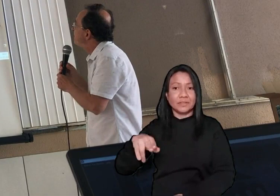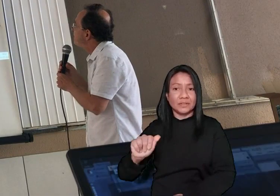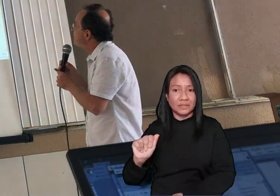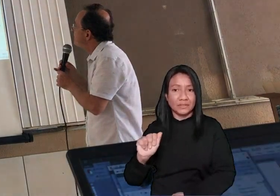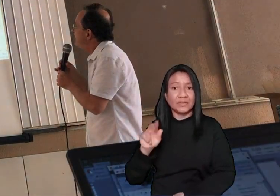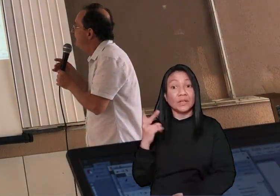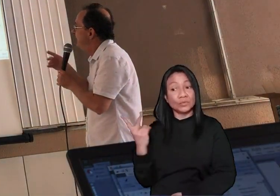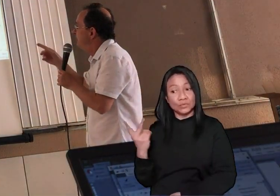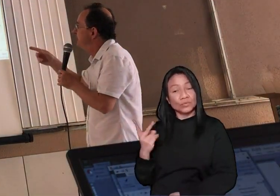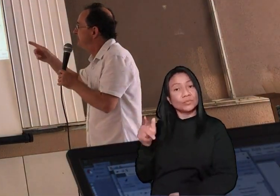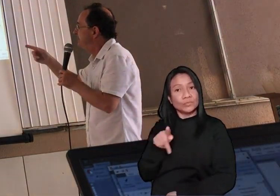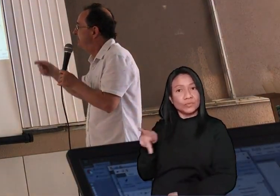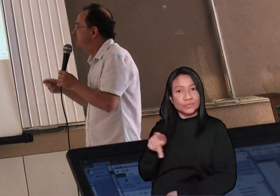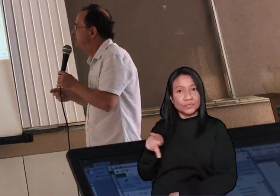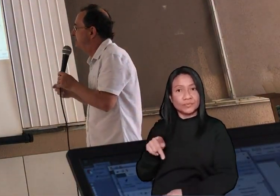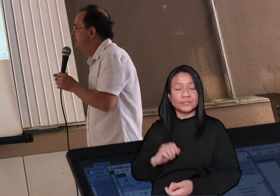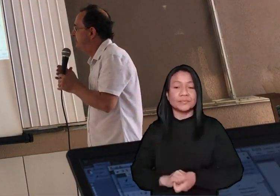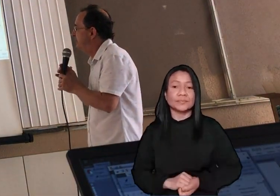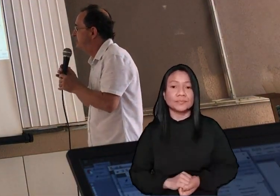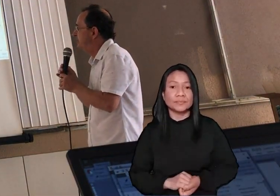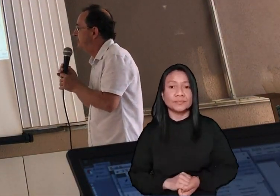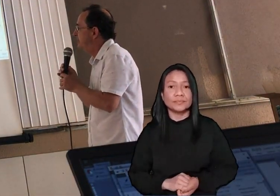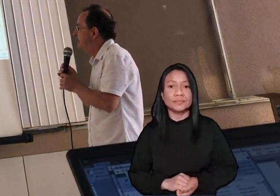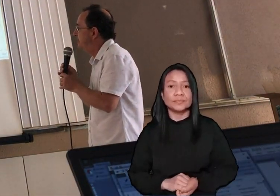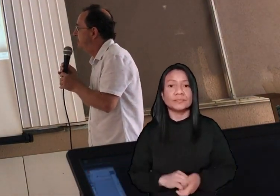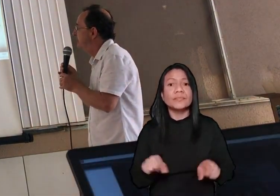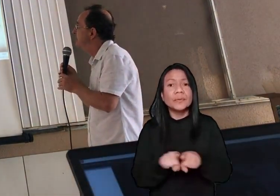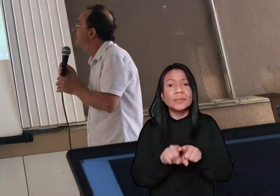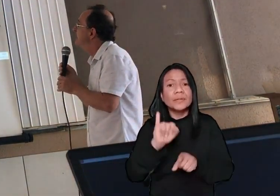Aqui é uma das igrejas, tá?